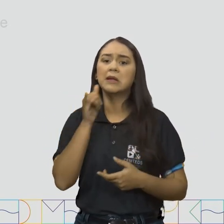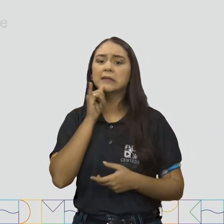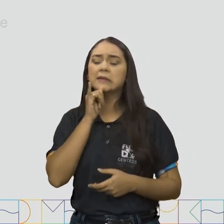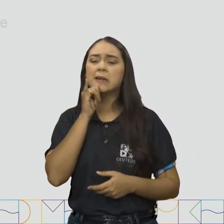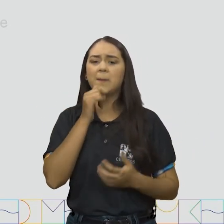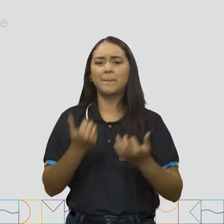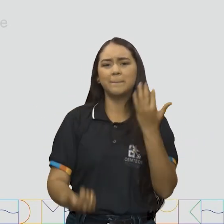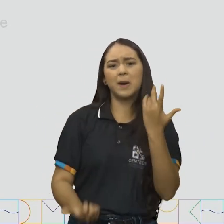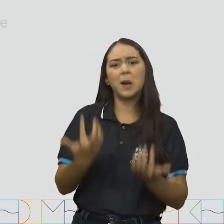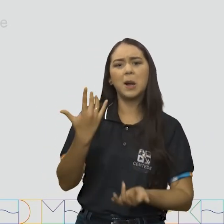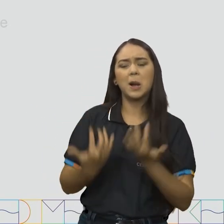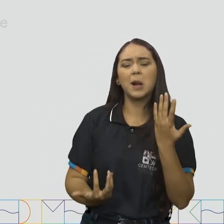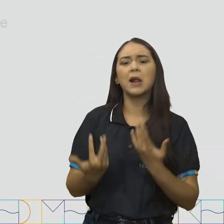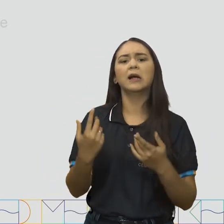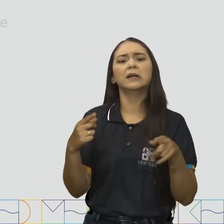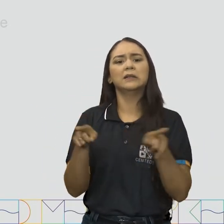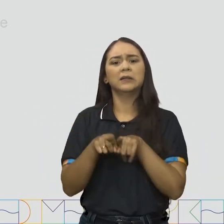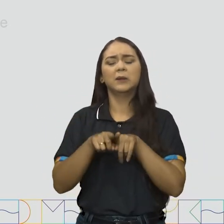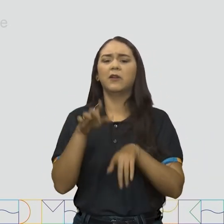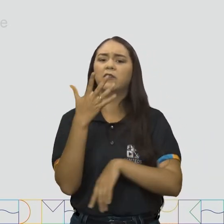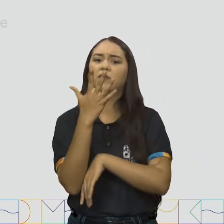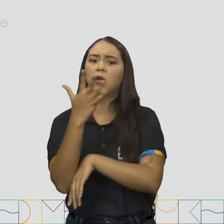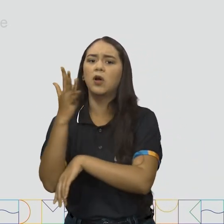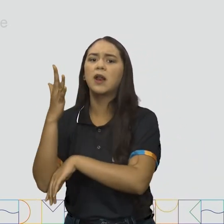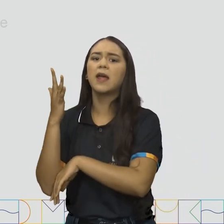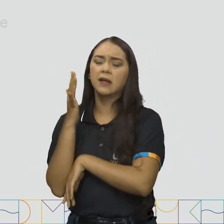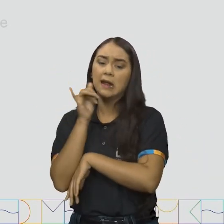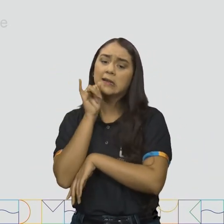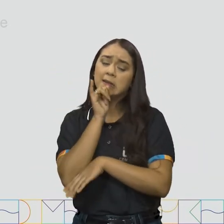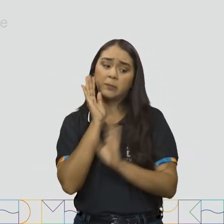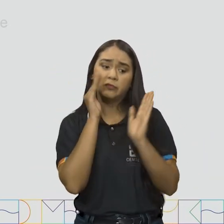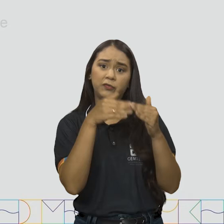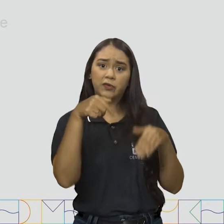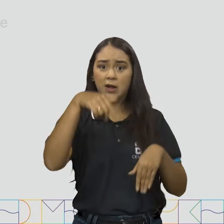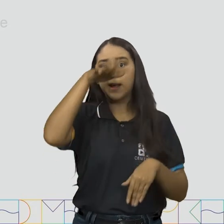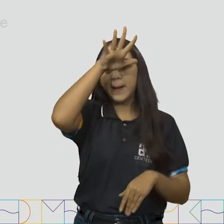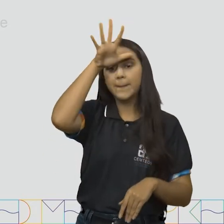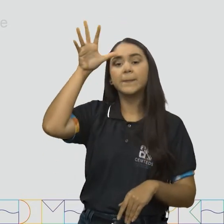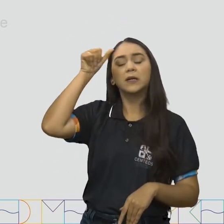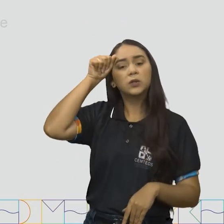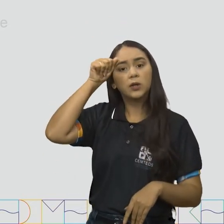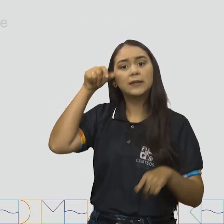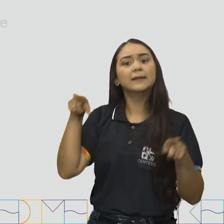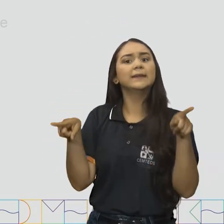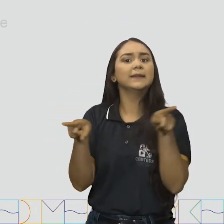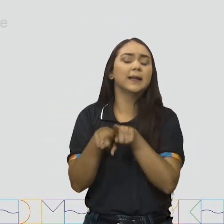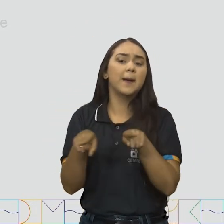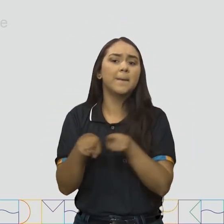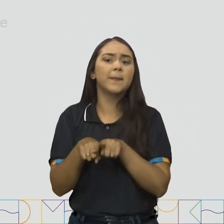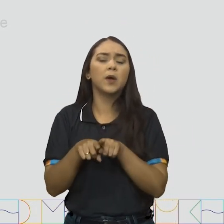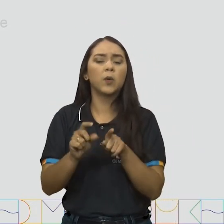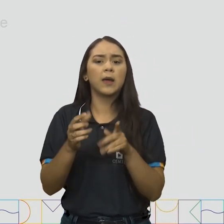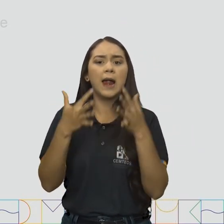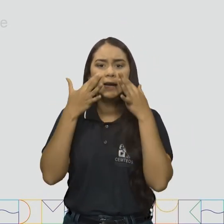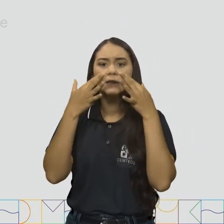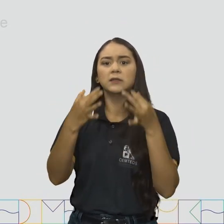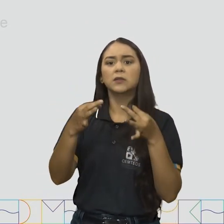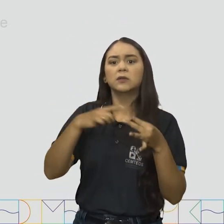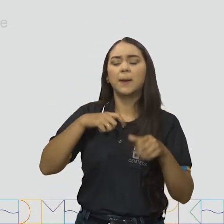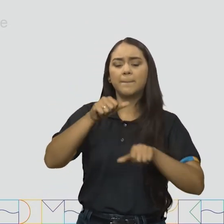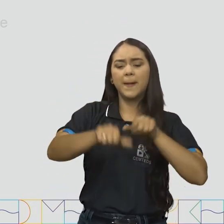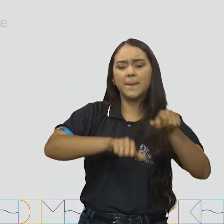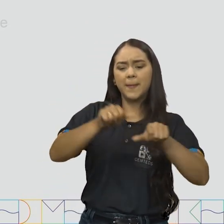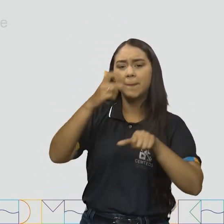superfície terrestre, como as queimadas na floresta amazônica, no caso específico nosso, além de observar as modificações do